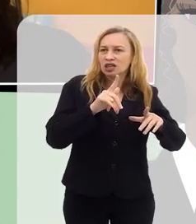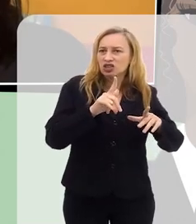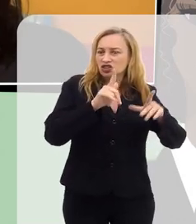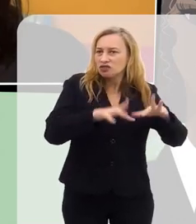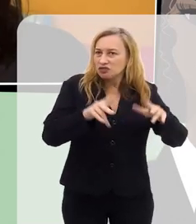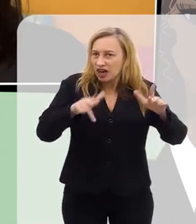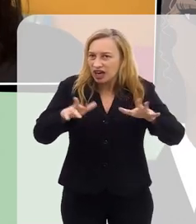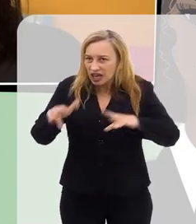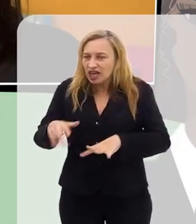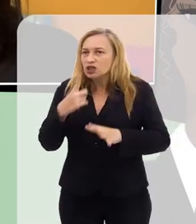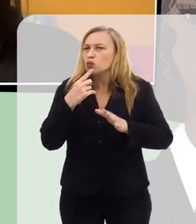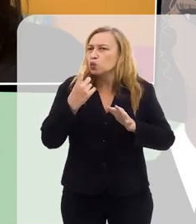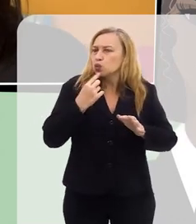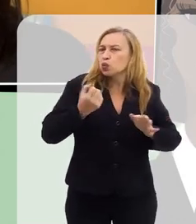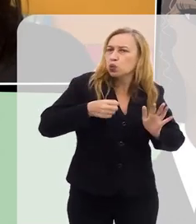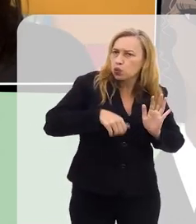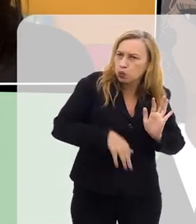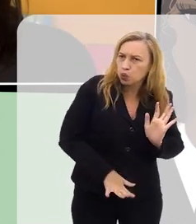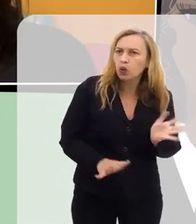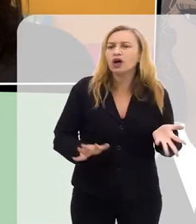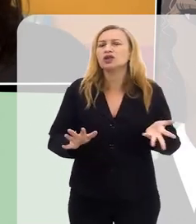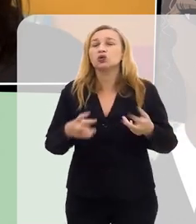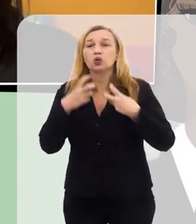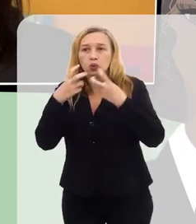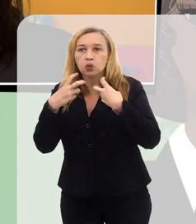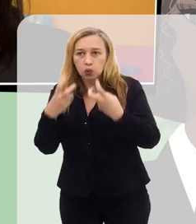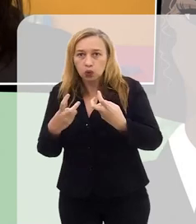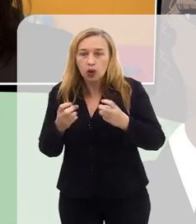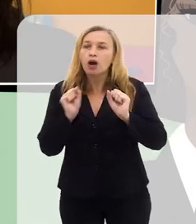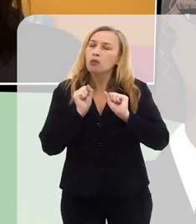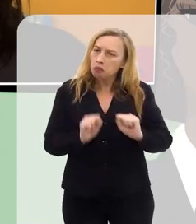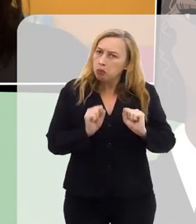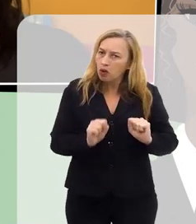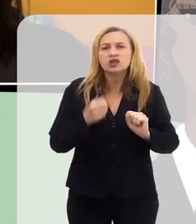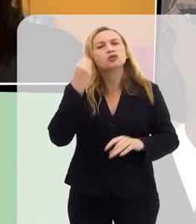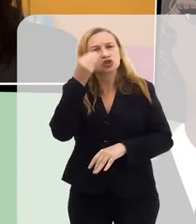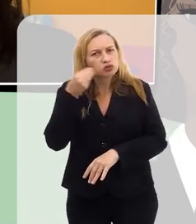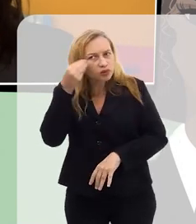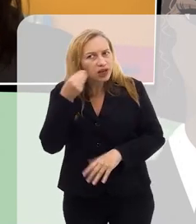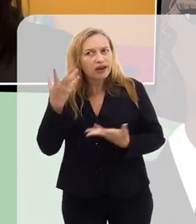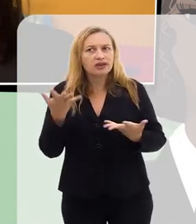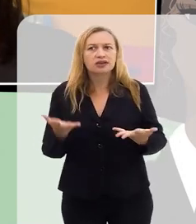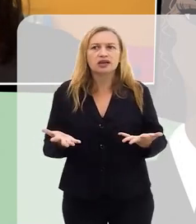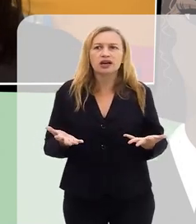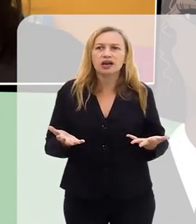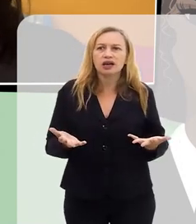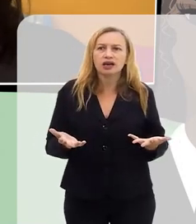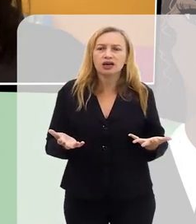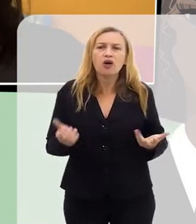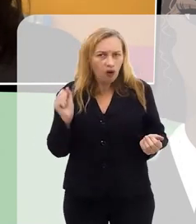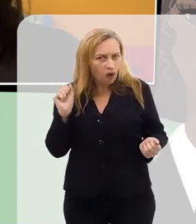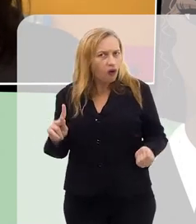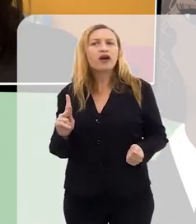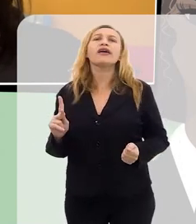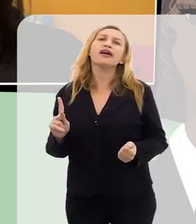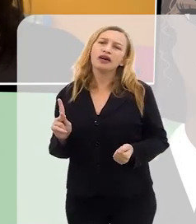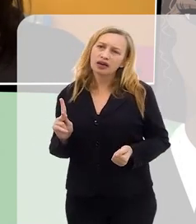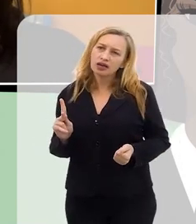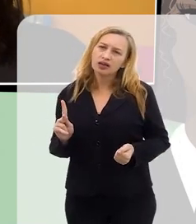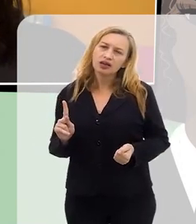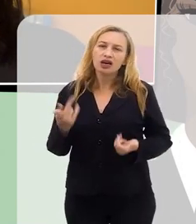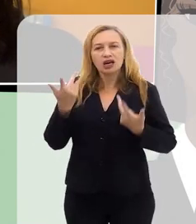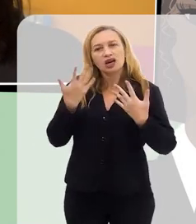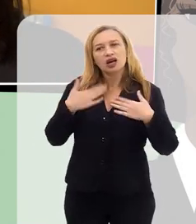os desconfortos, o sangue, as secreções, os gritos. Pode ser uma experiência,